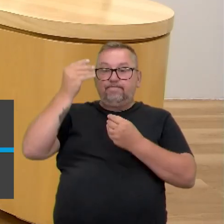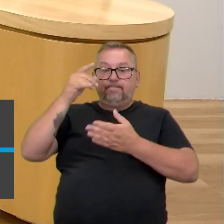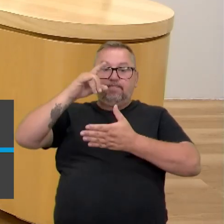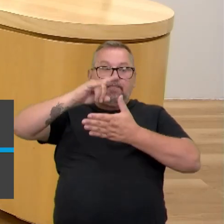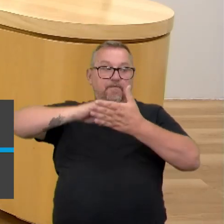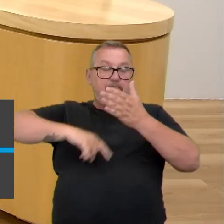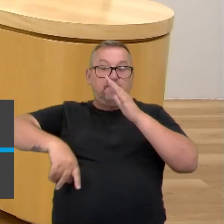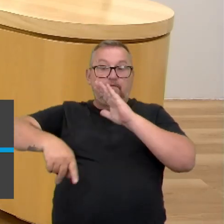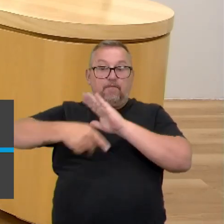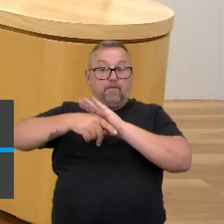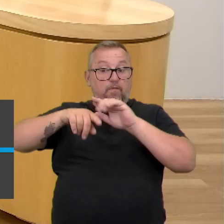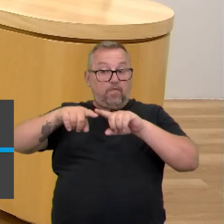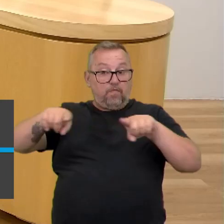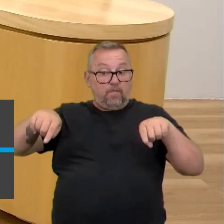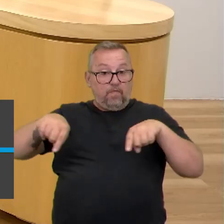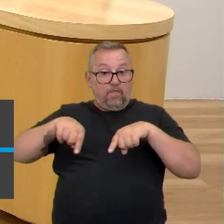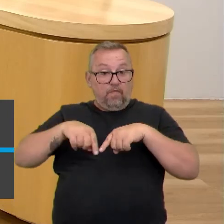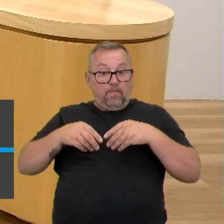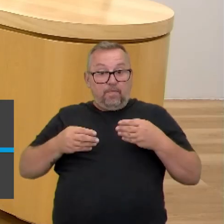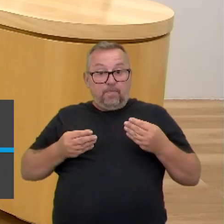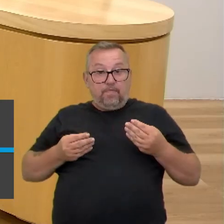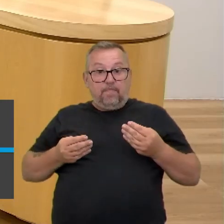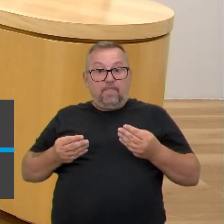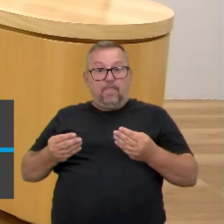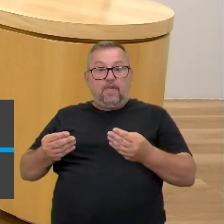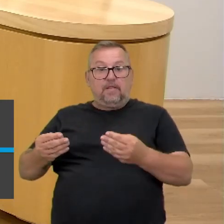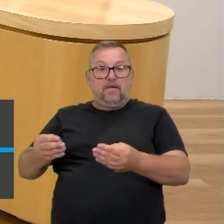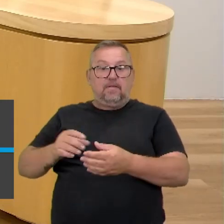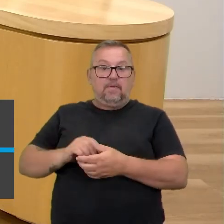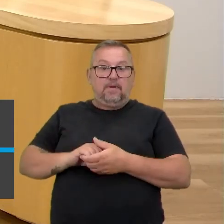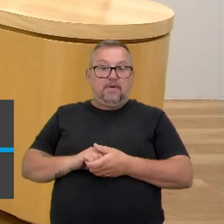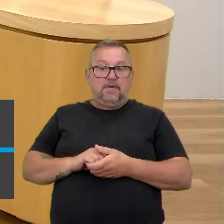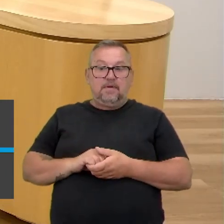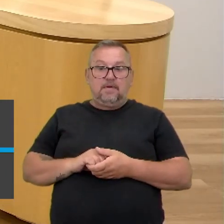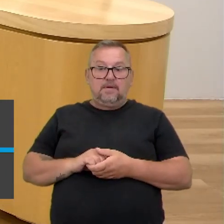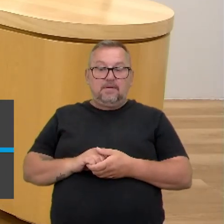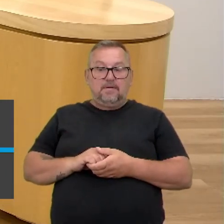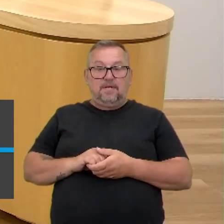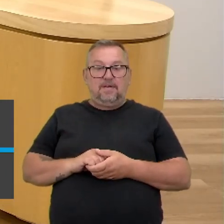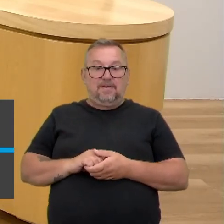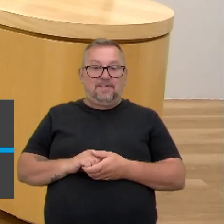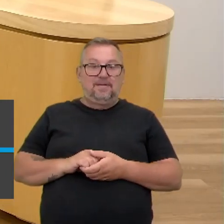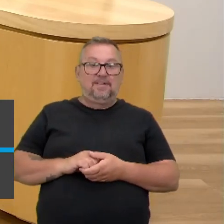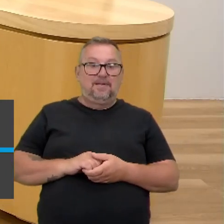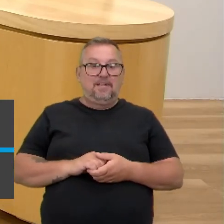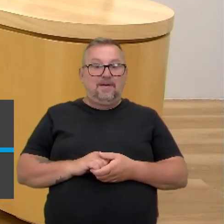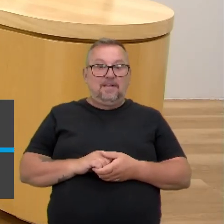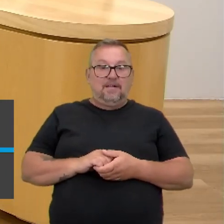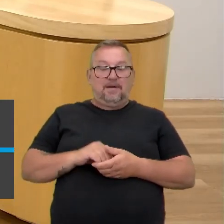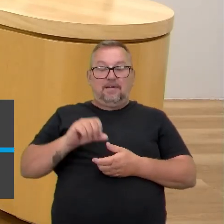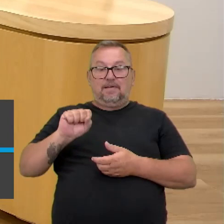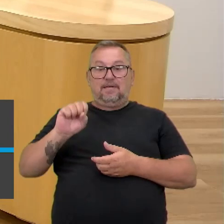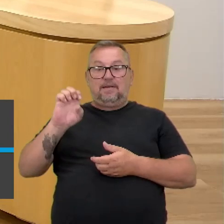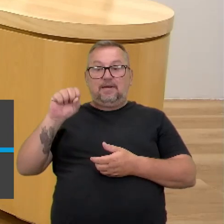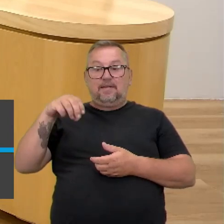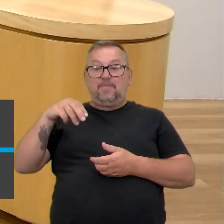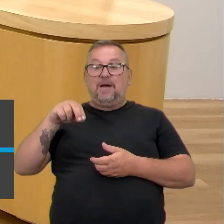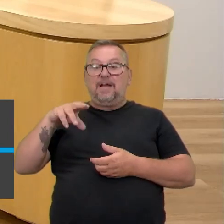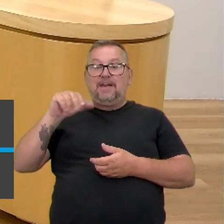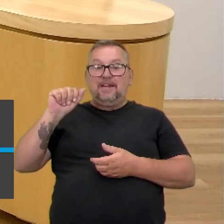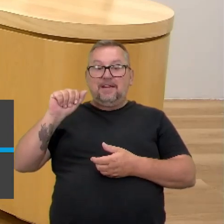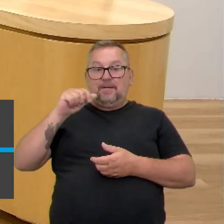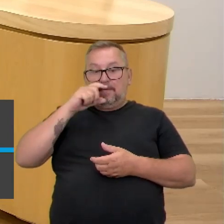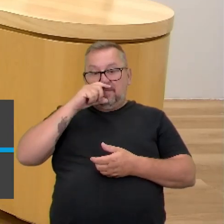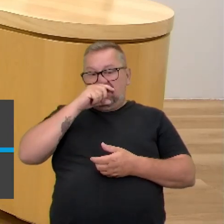uma posse, naquela época se chamava sesmaria, não sei se você lembra desse nominho. Lembro. Lembra? Te dou uma sesmaria, uma data